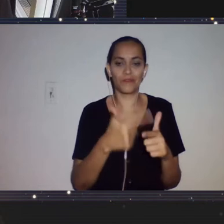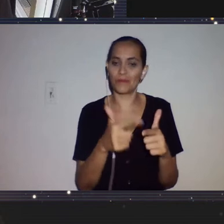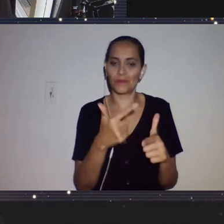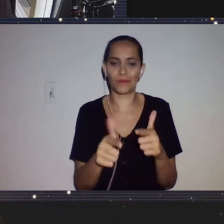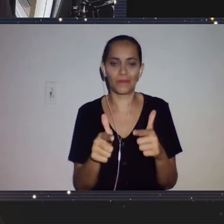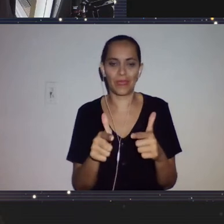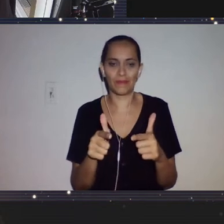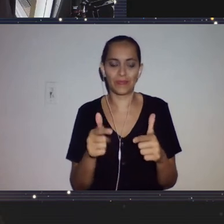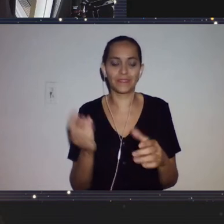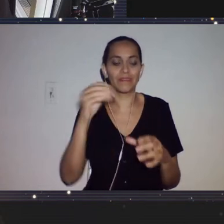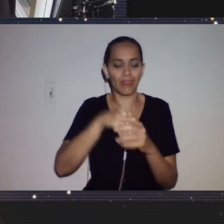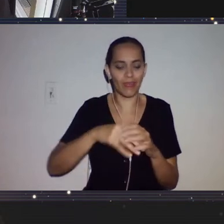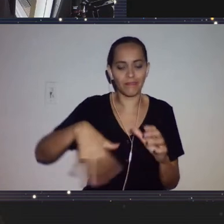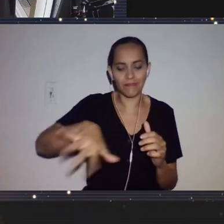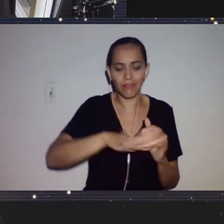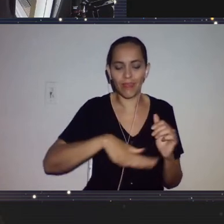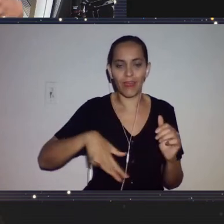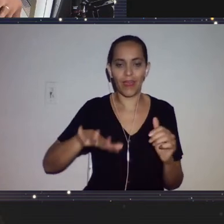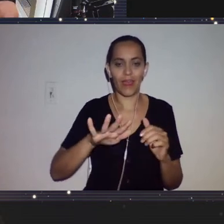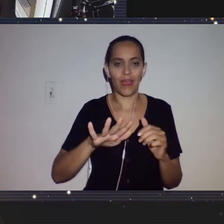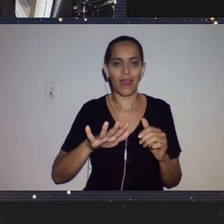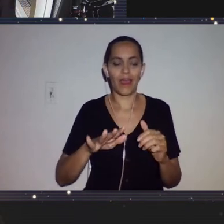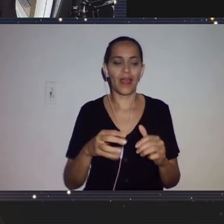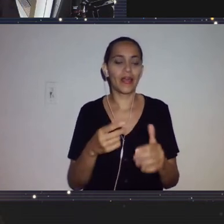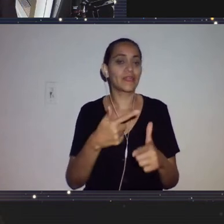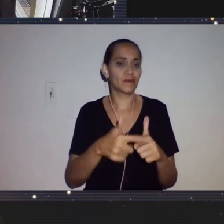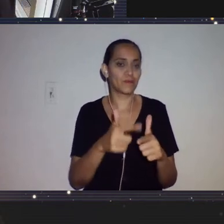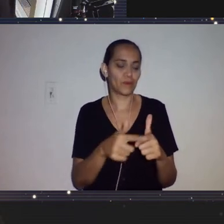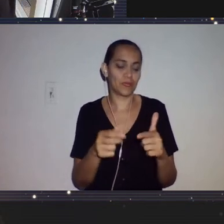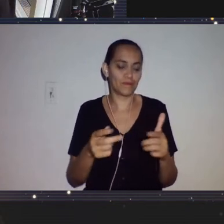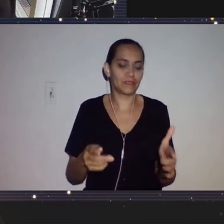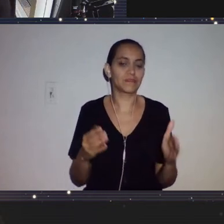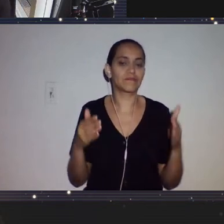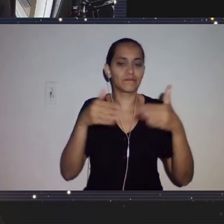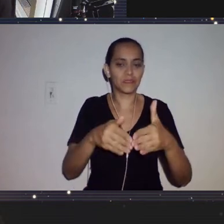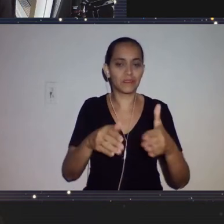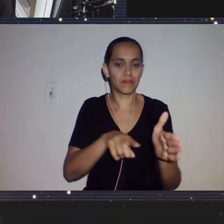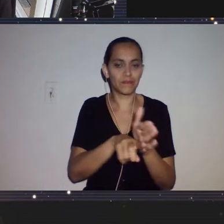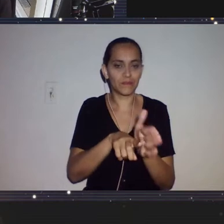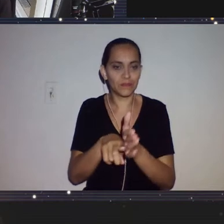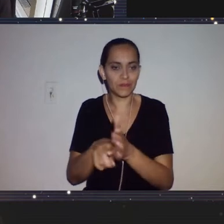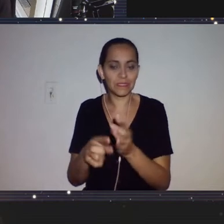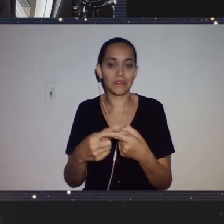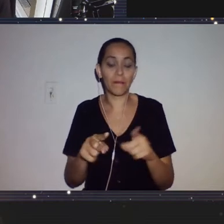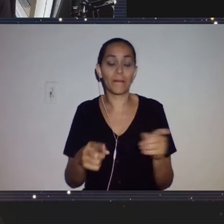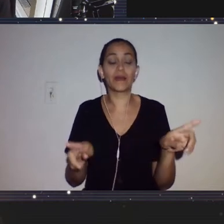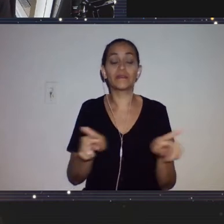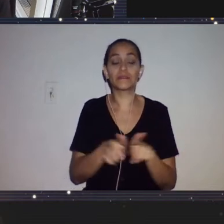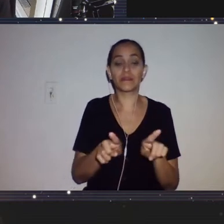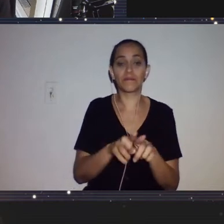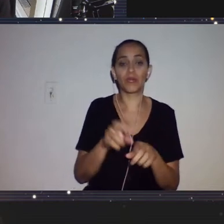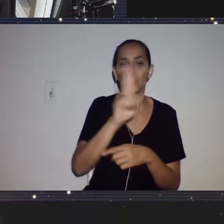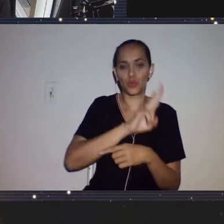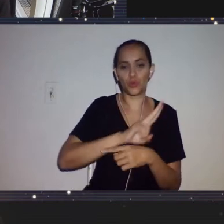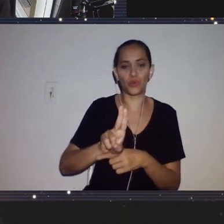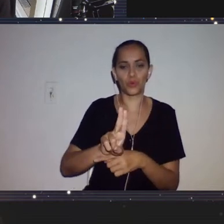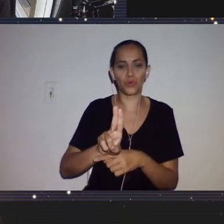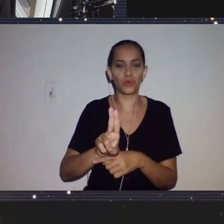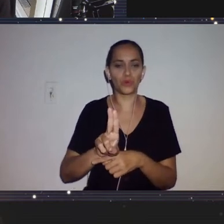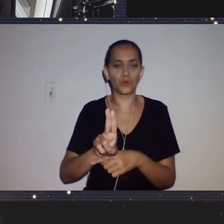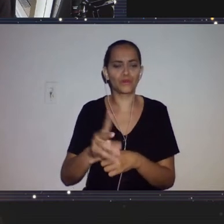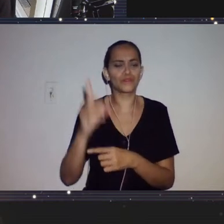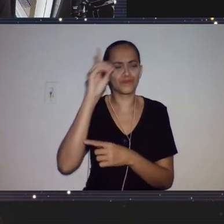benchmarks, dos problemas de pesquisa, mas também aplicações de grande impacto. Eu acho